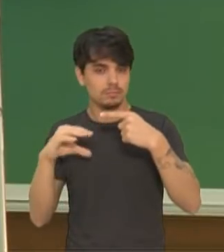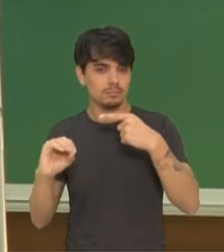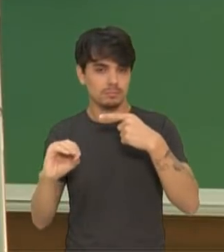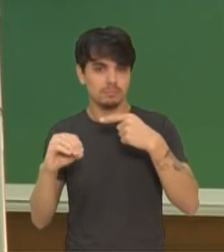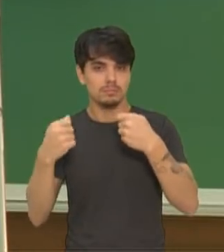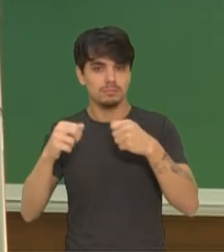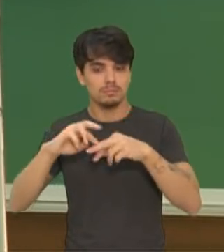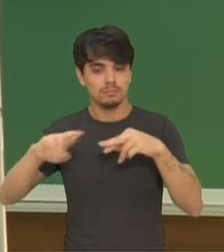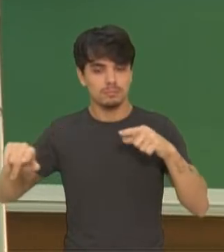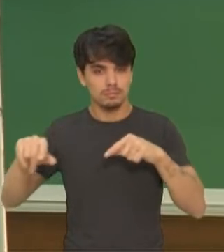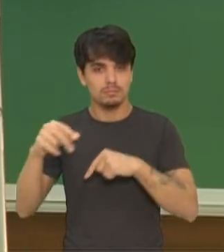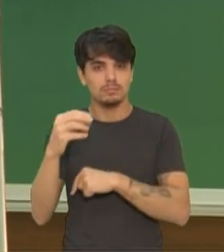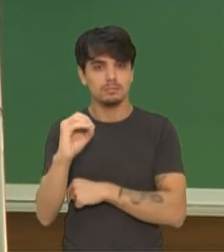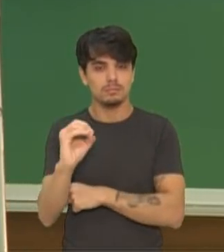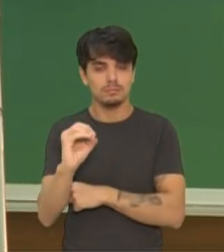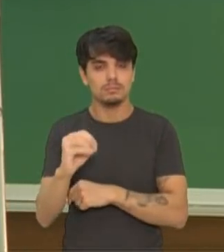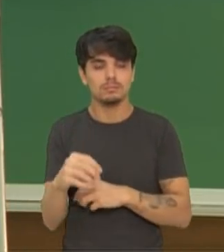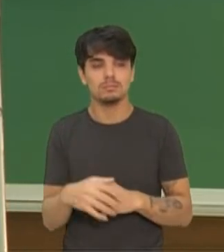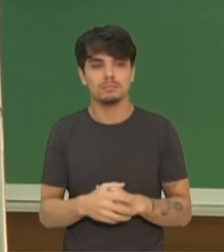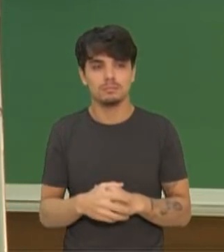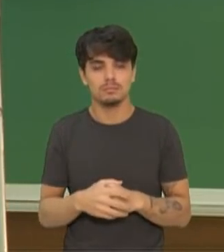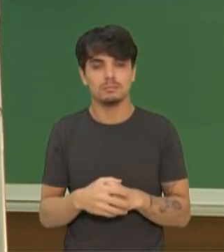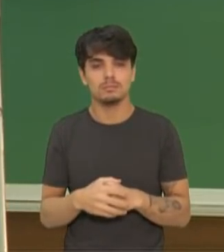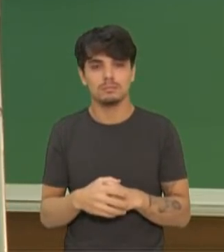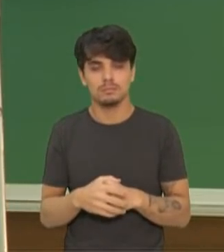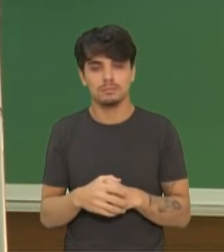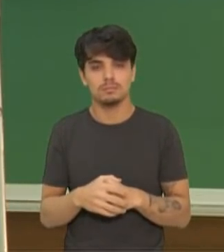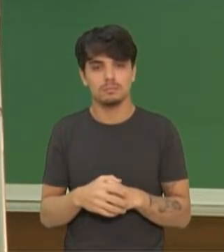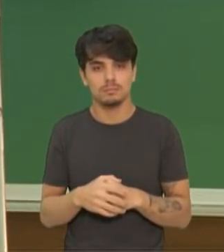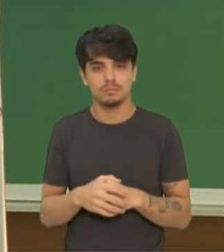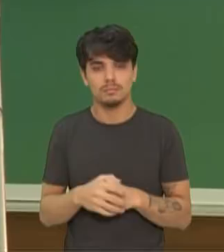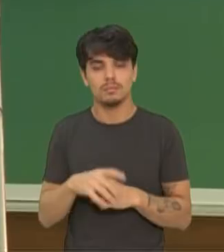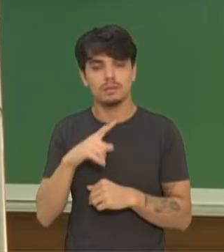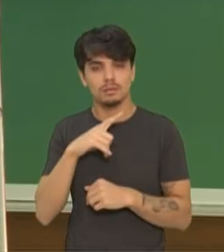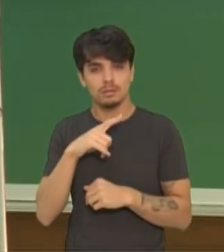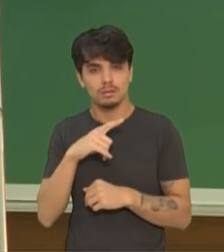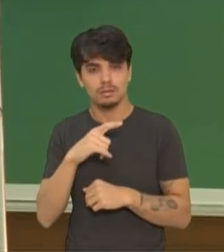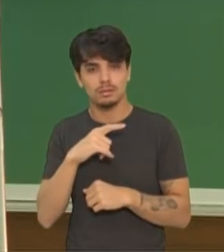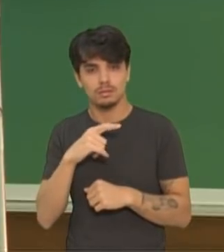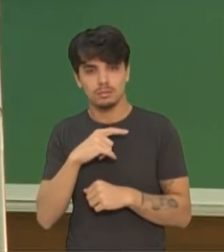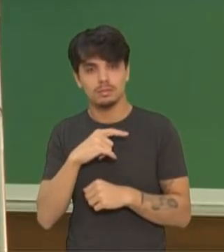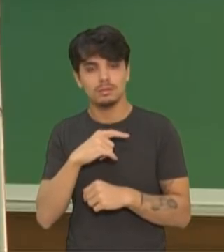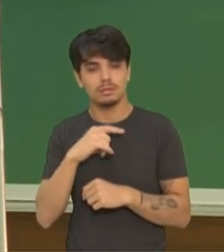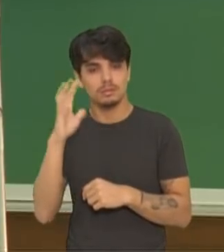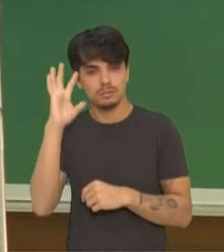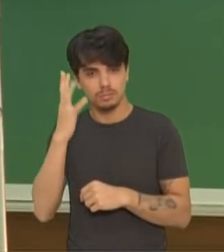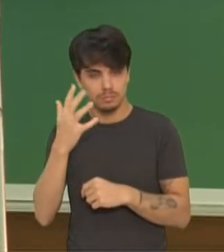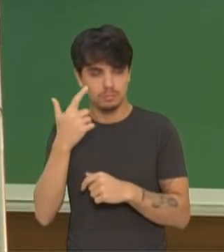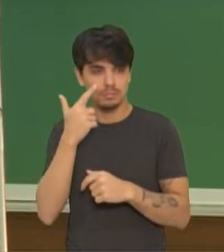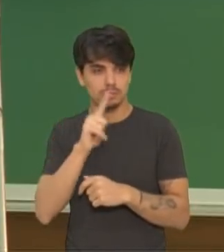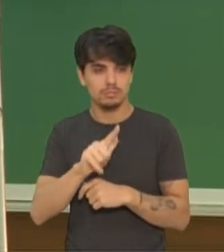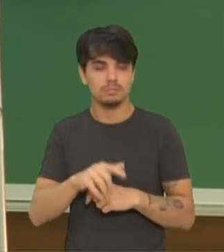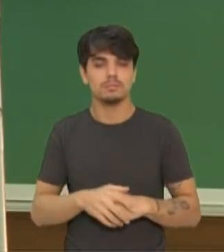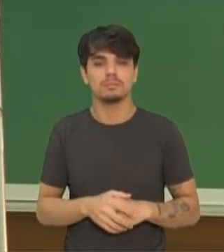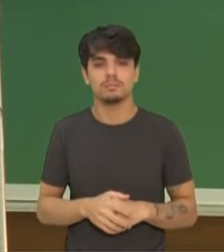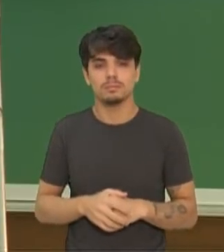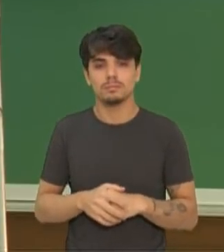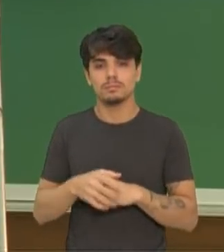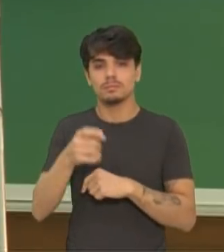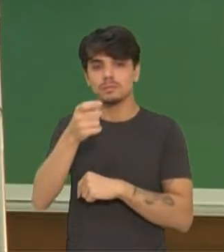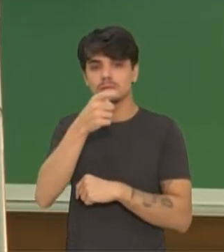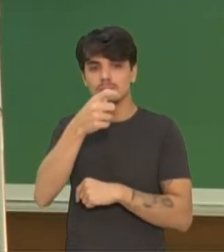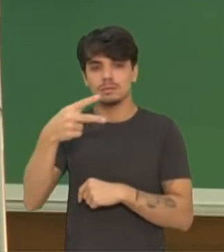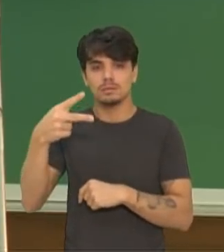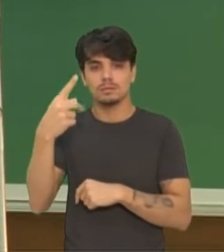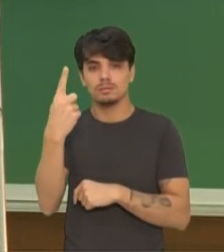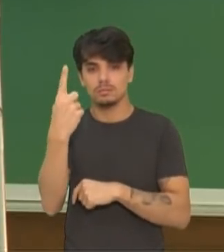que ser diferente de zero, para que tenhamos um conjunto de solução, certo? X igual a